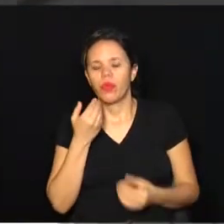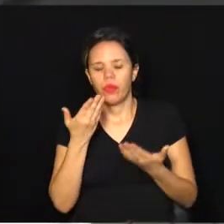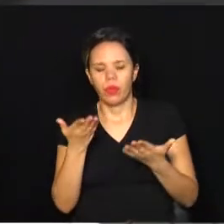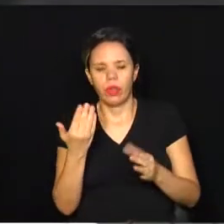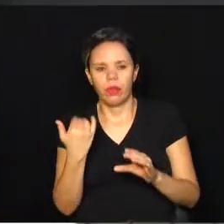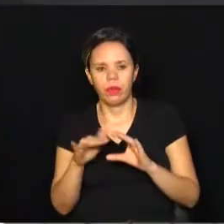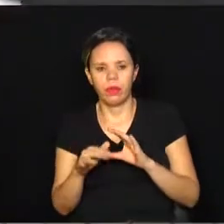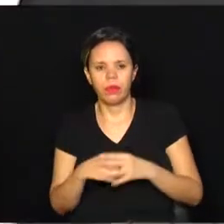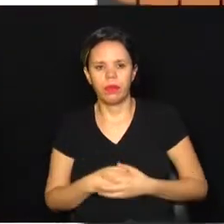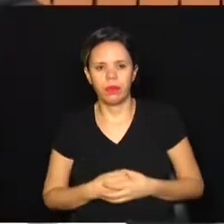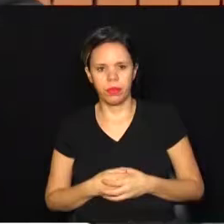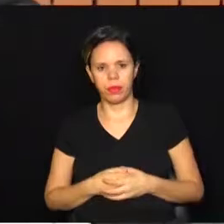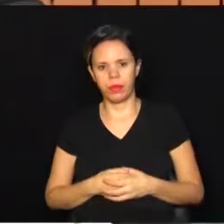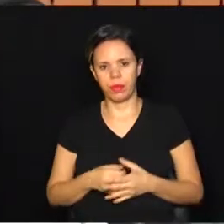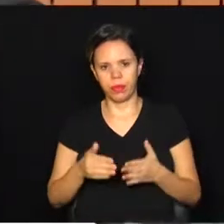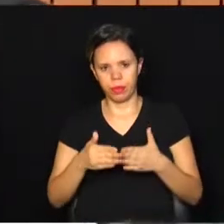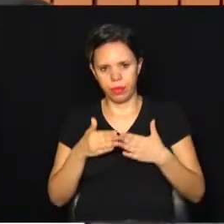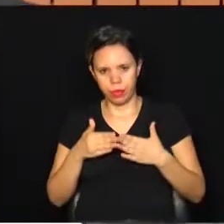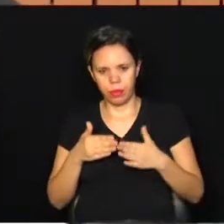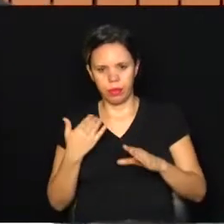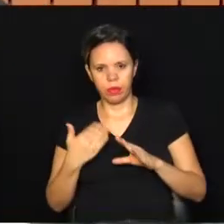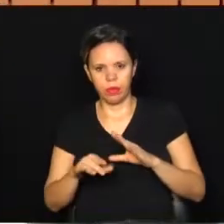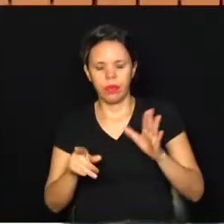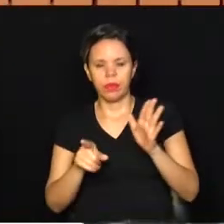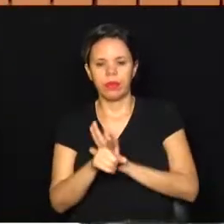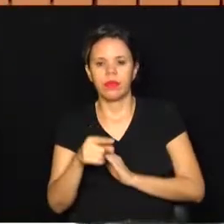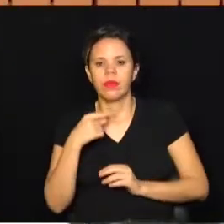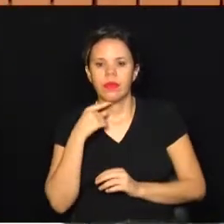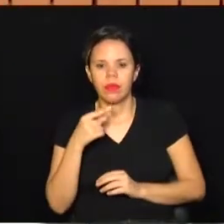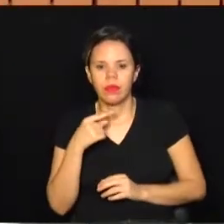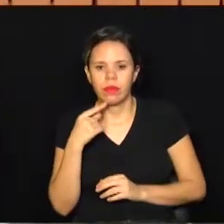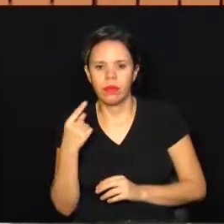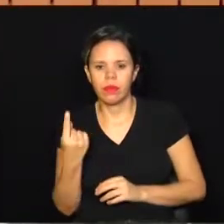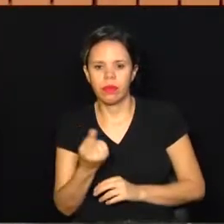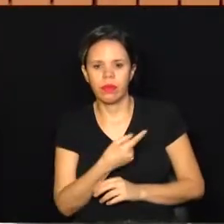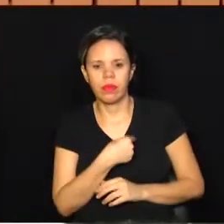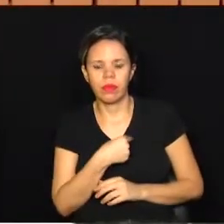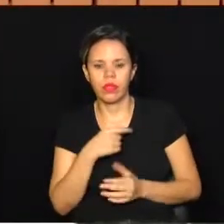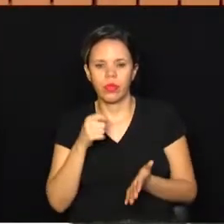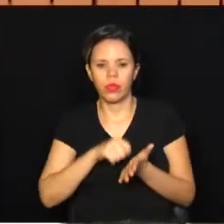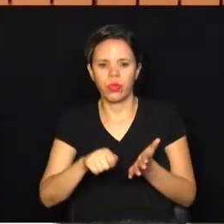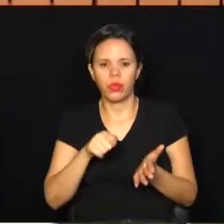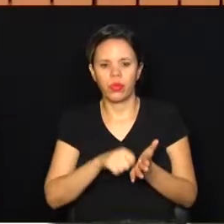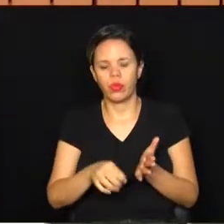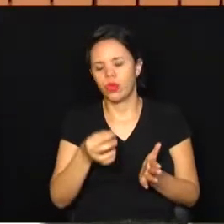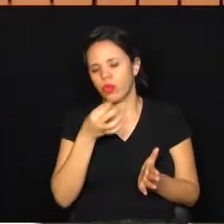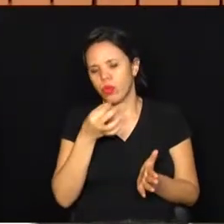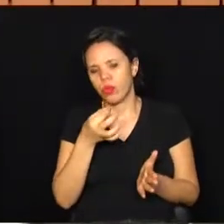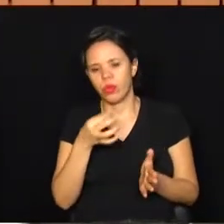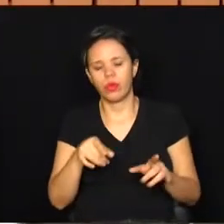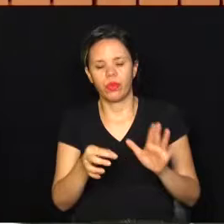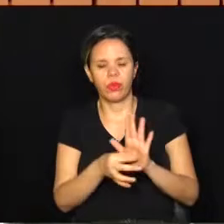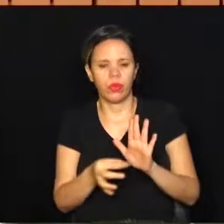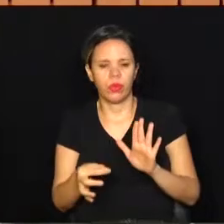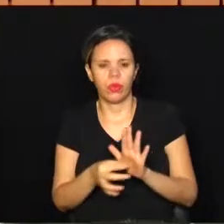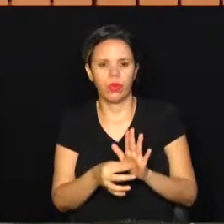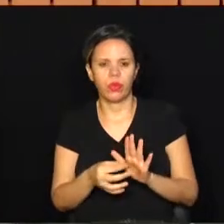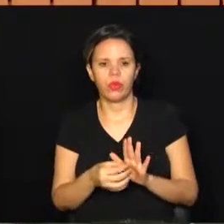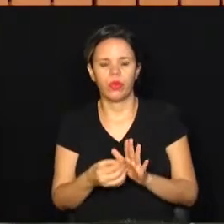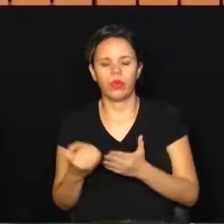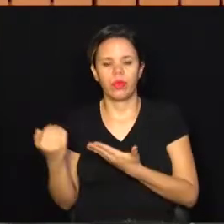encaminhar. Por favor, nos mande a pergunta, que a gente anota a sugestão. Enfim, o telefone pelo WhatsApp